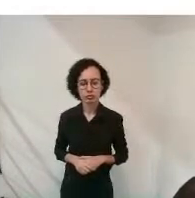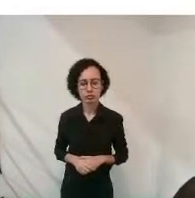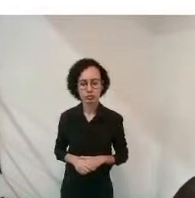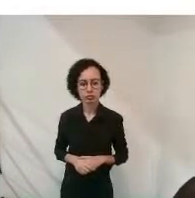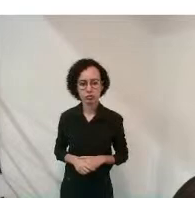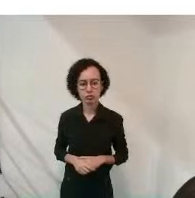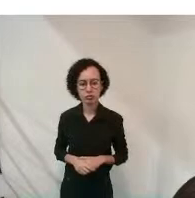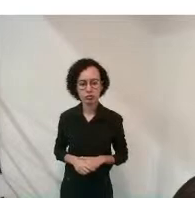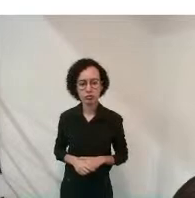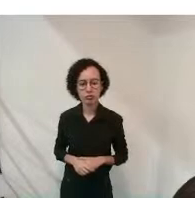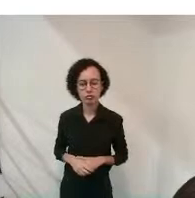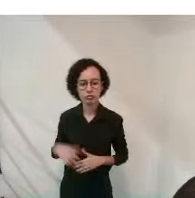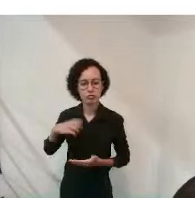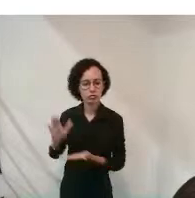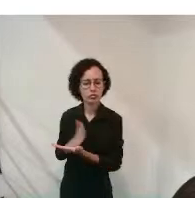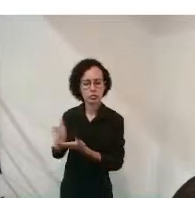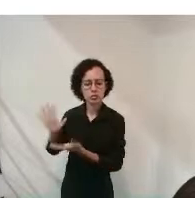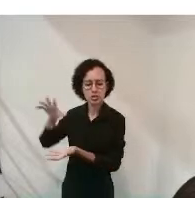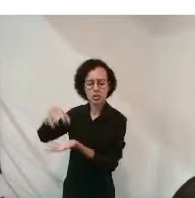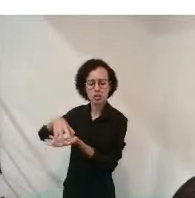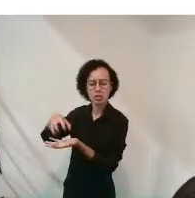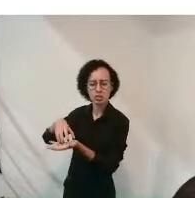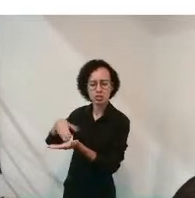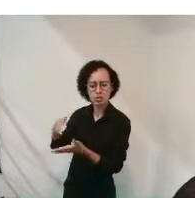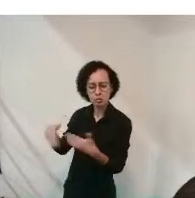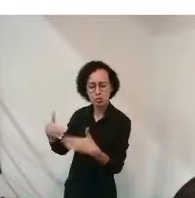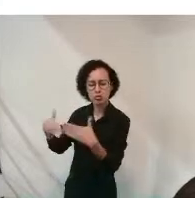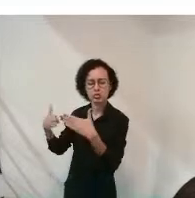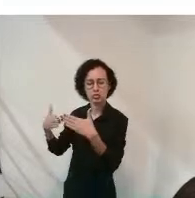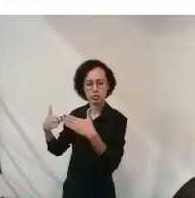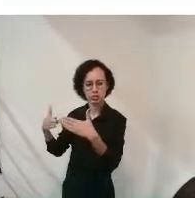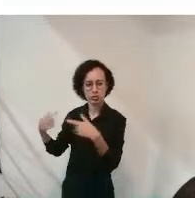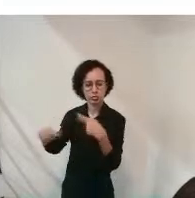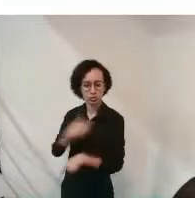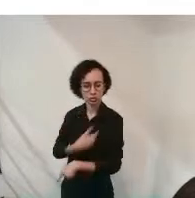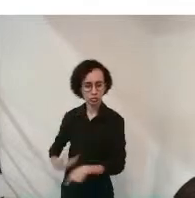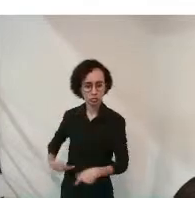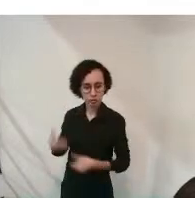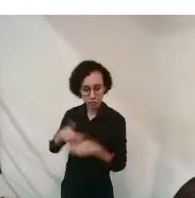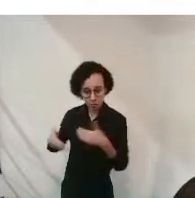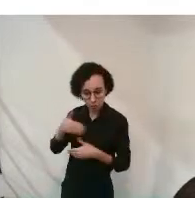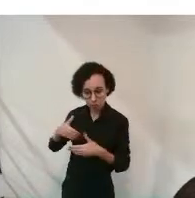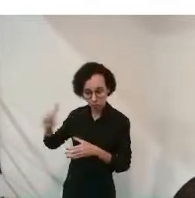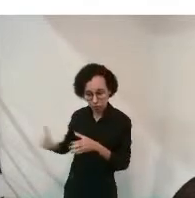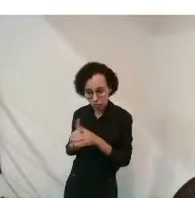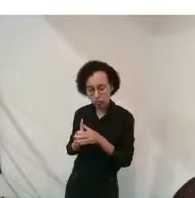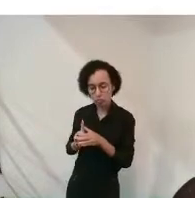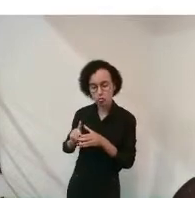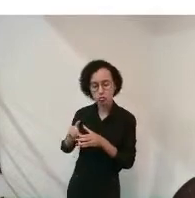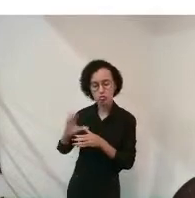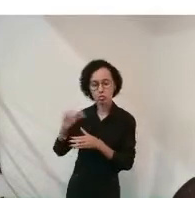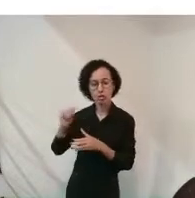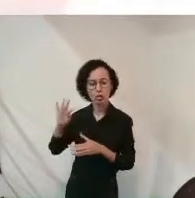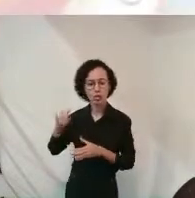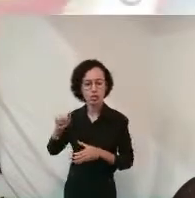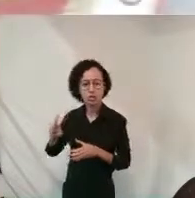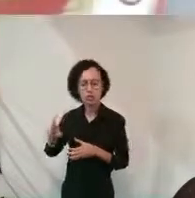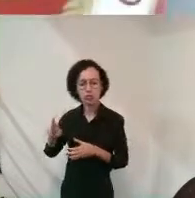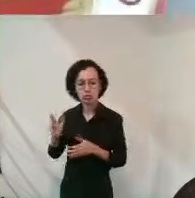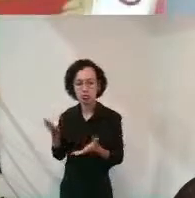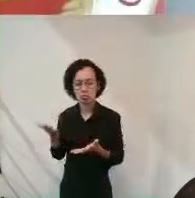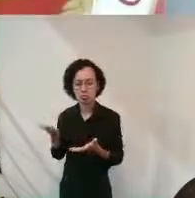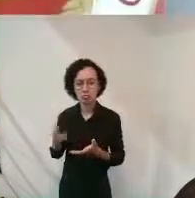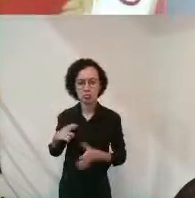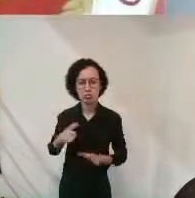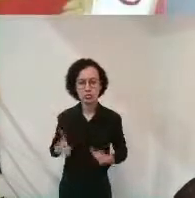algum centro de produção de política pública com participação do catador, como tinha o comitê interministerial que foi